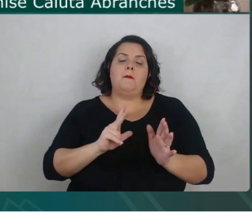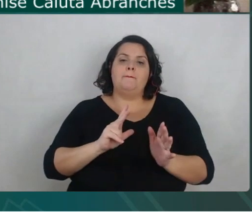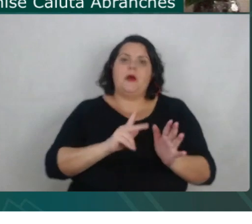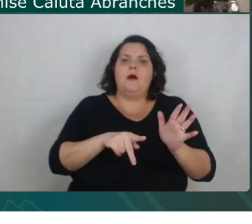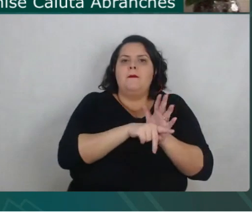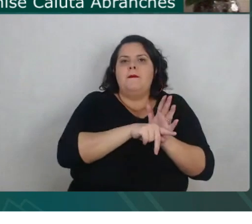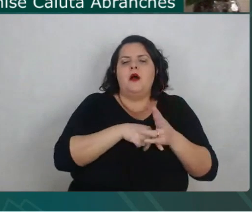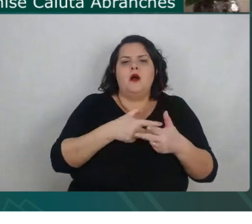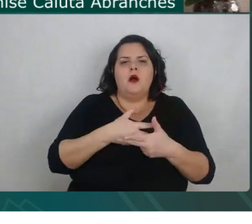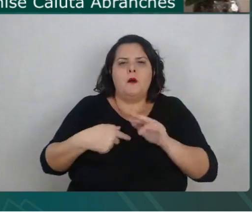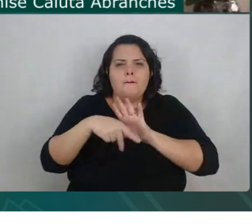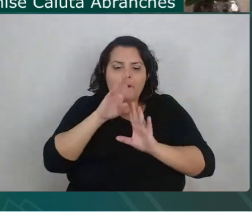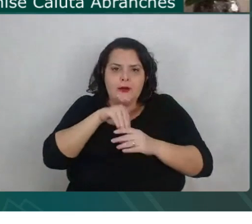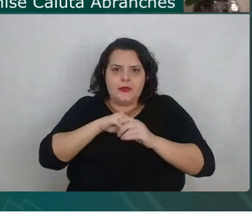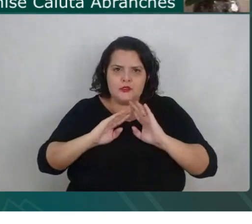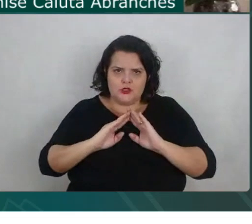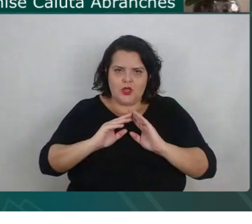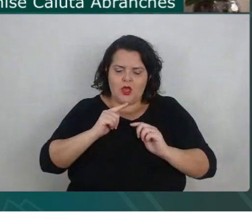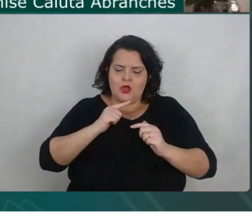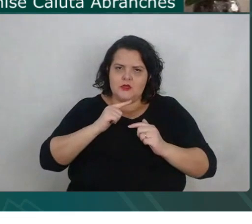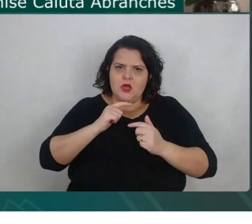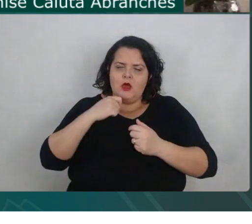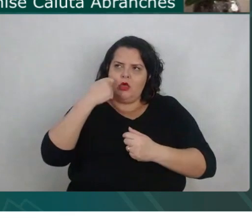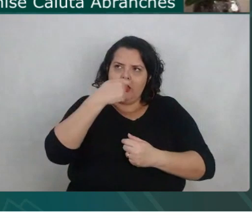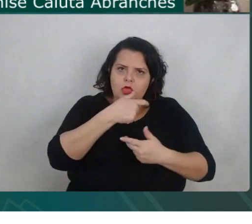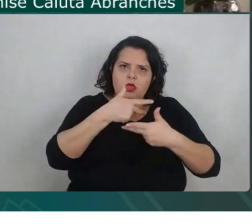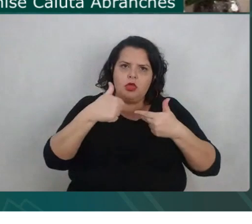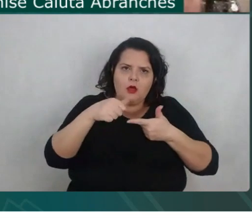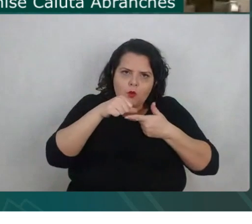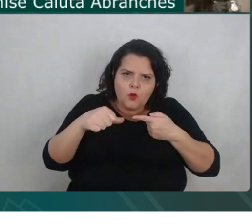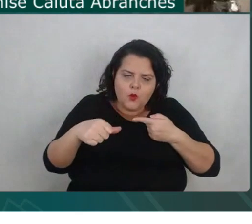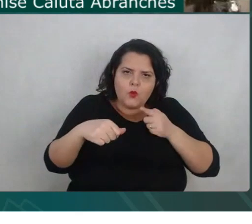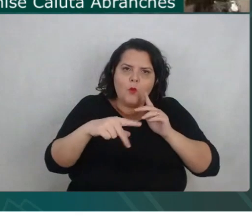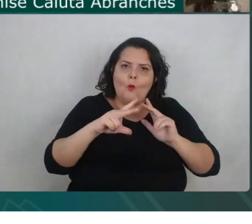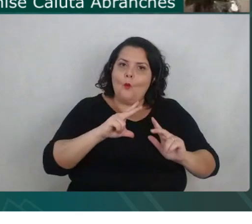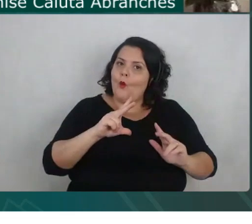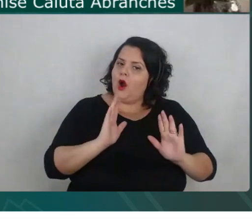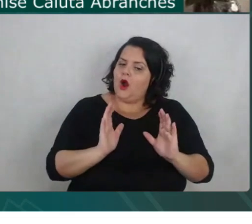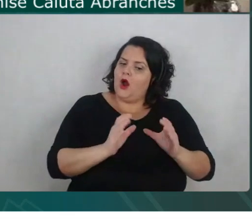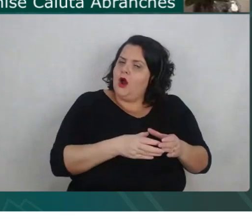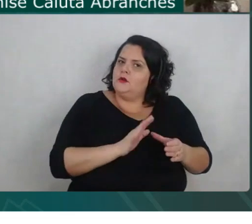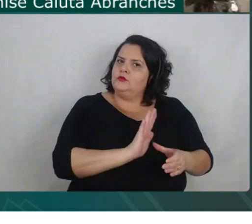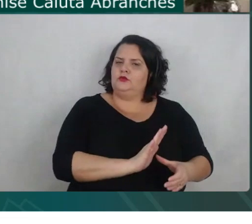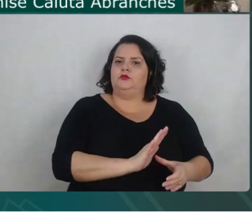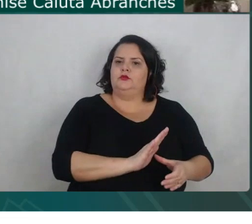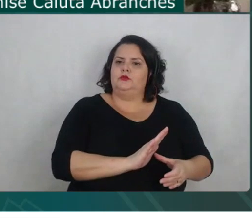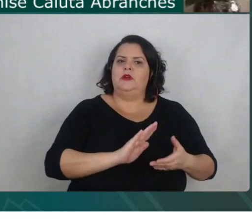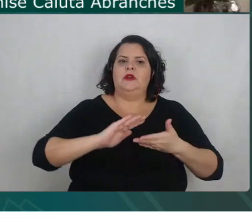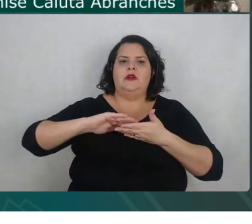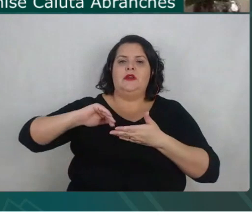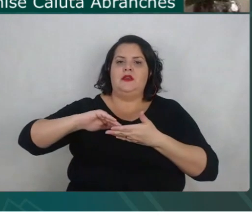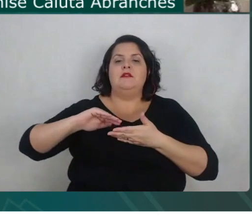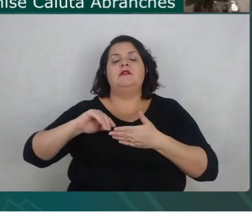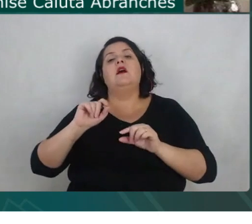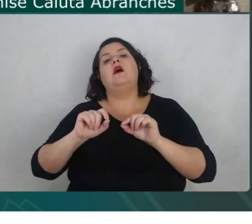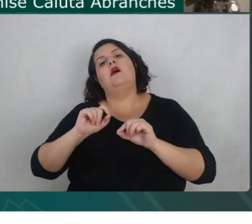do paciente em casa, mas, como eu mencionei na minha aula, a eliminação desses patógenos da cavidade bucal. Esse